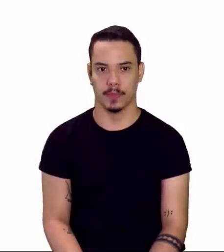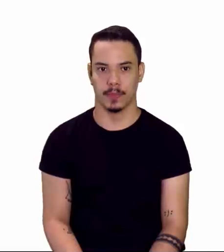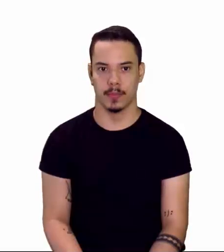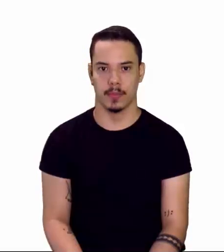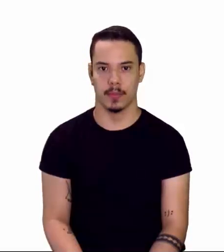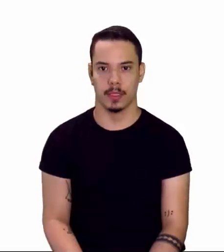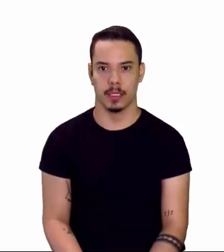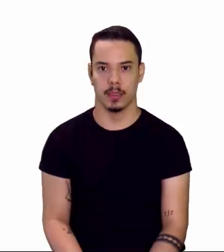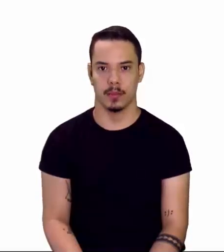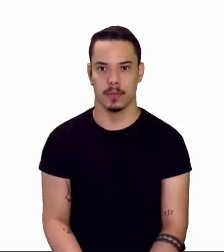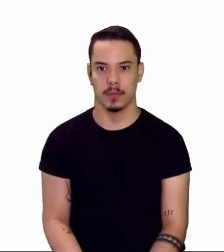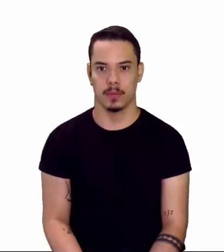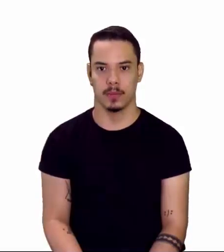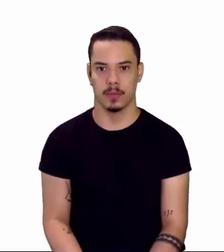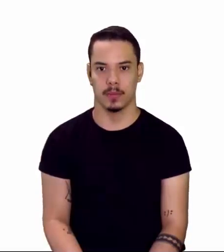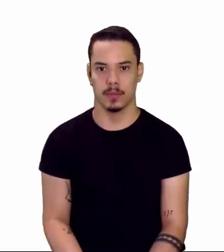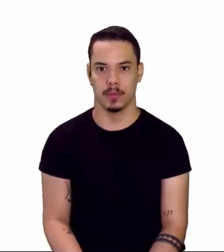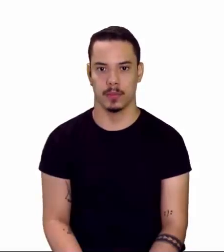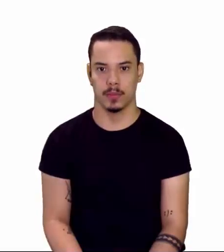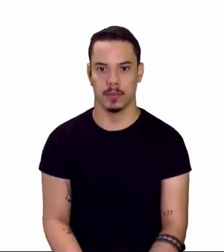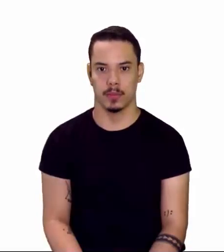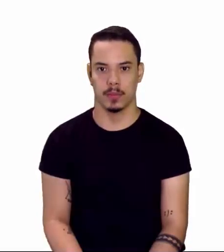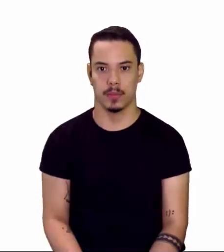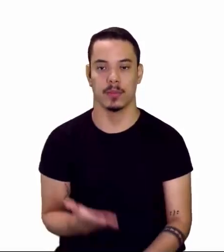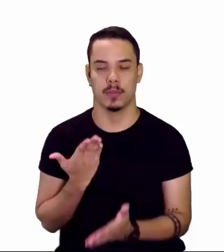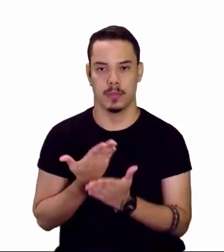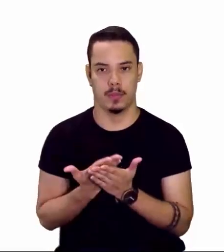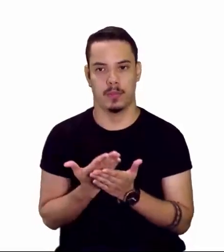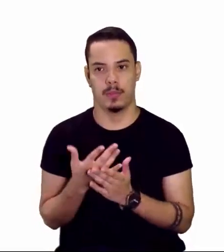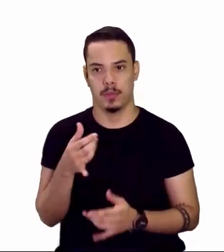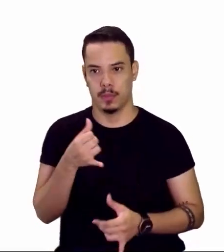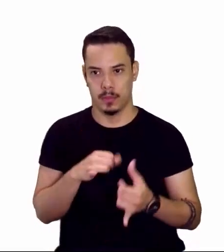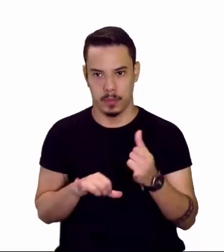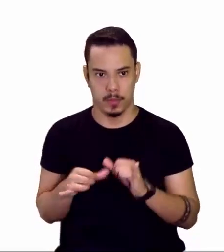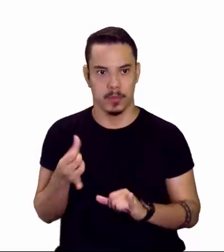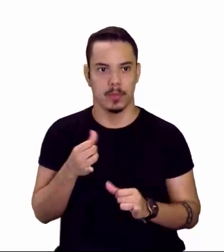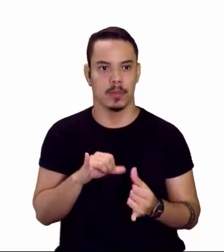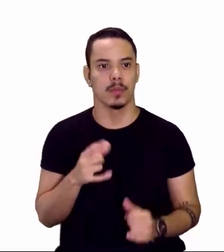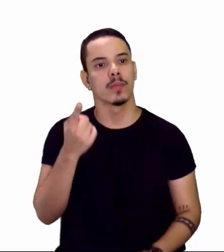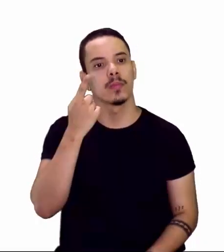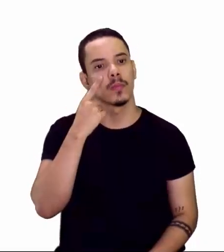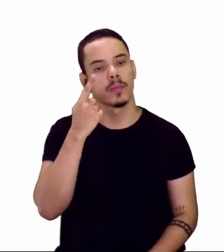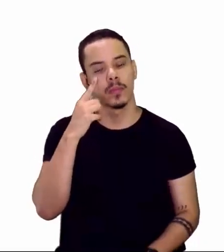química, vimos que os átomos, buscando estabilidade,